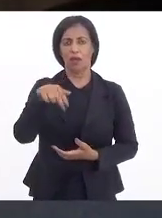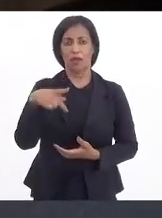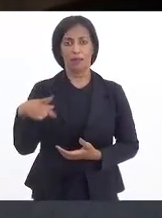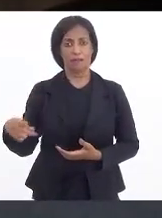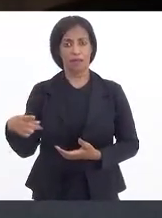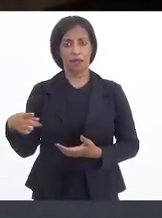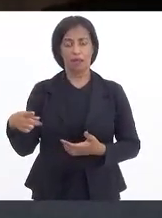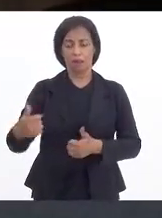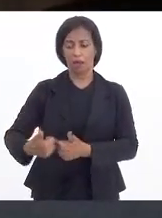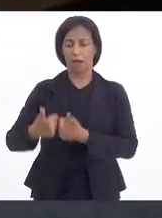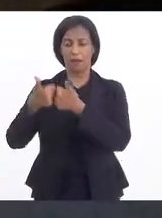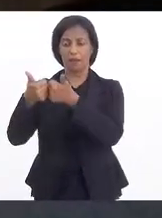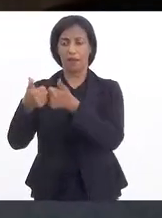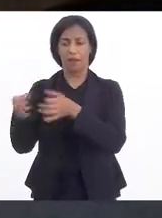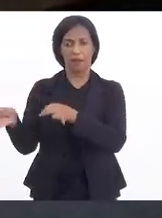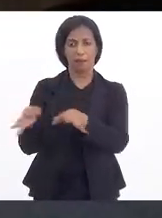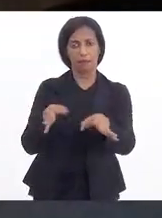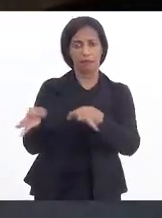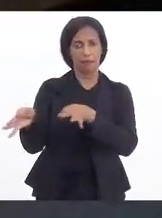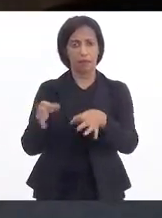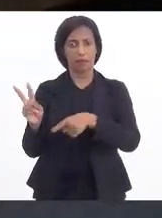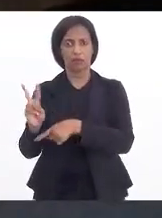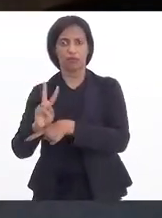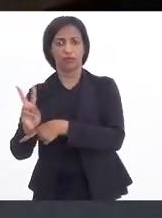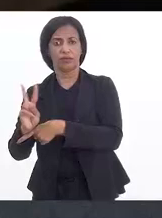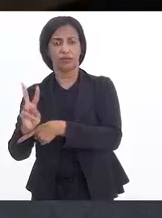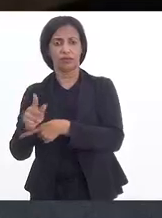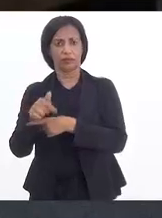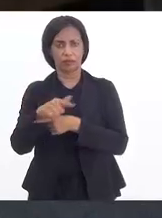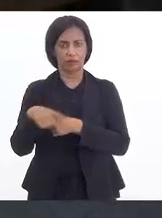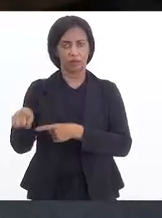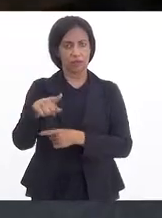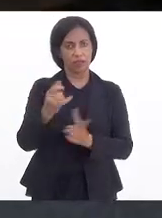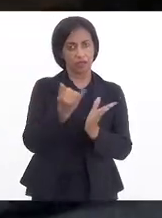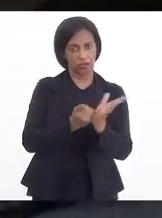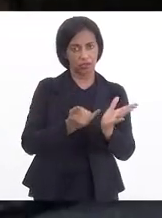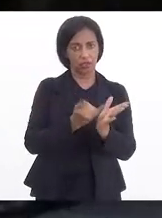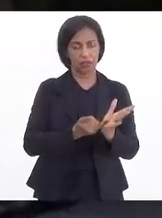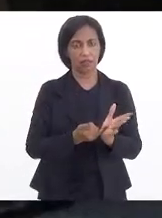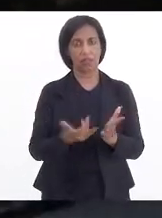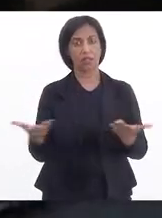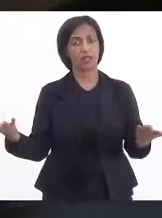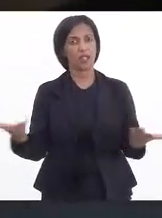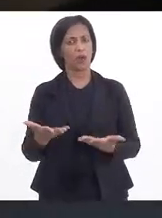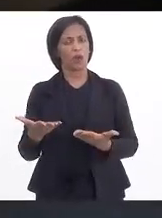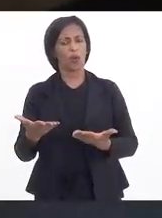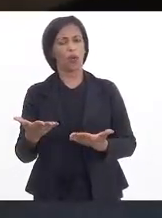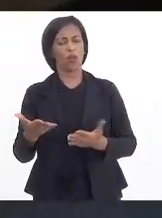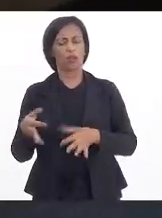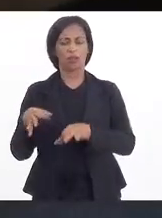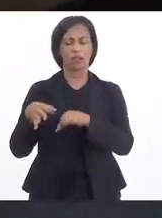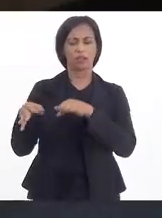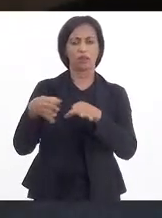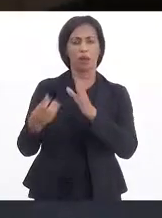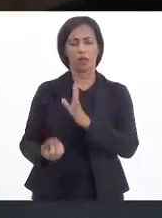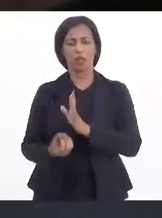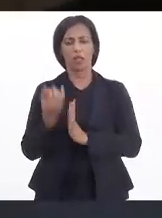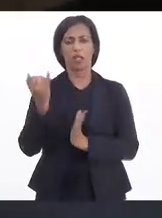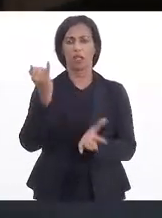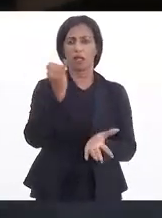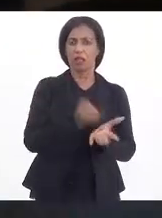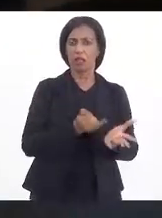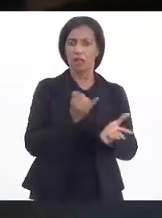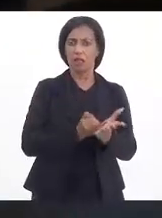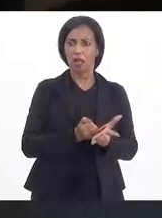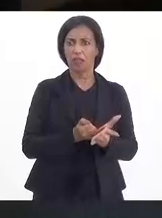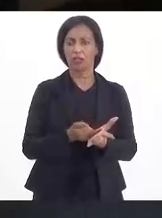para aprimorar os mecanismos de fiscalização dessa desses dessas receitas e agora esse projeto que que cria essa taxa